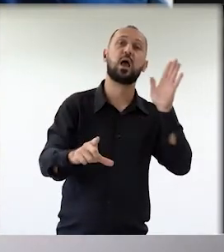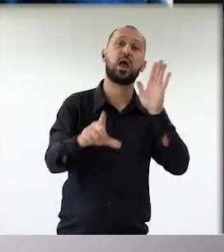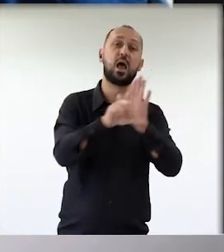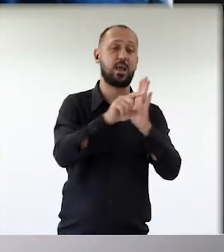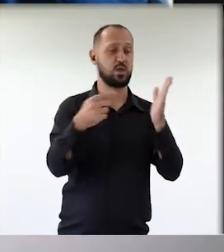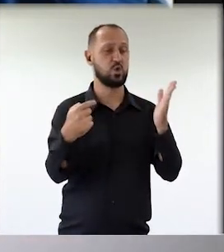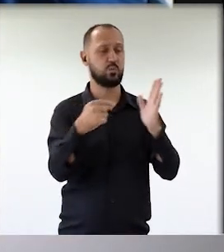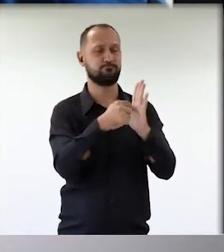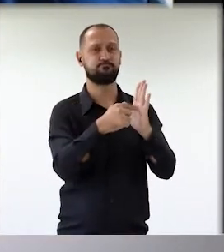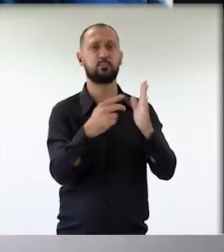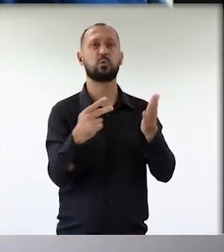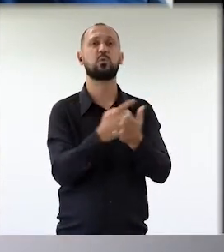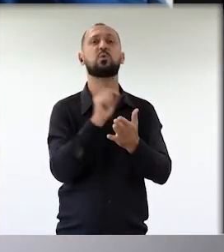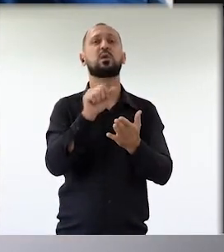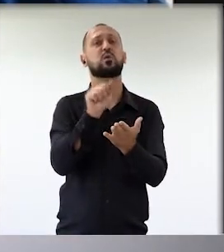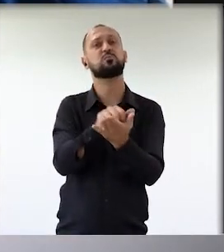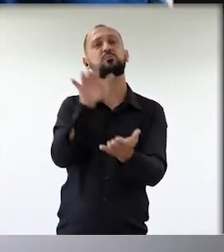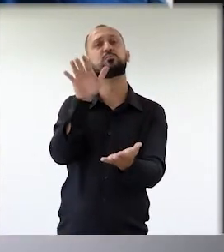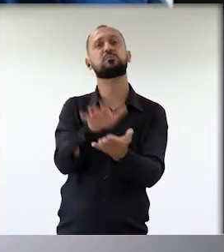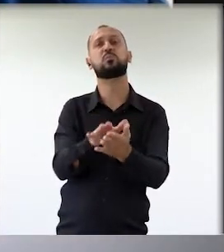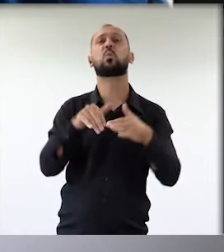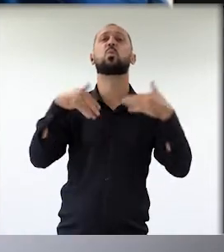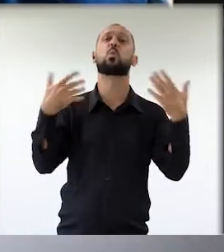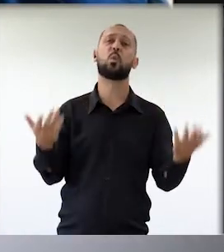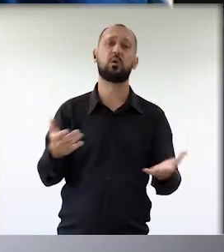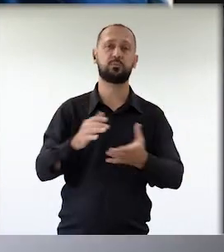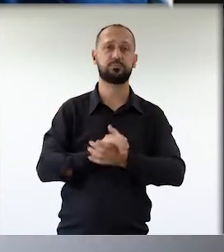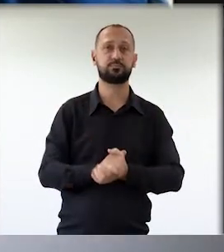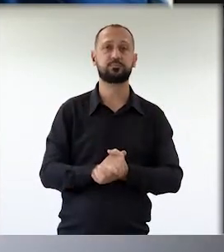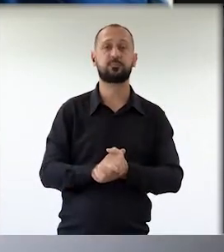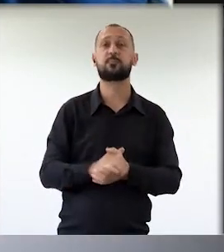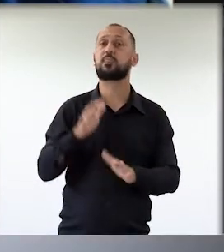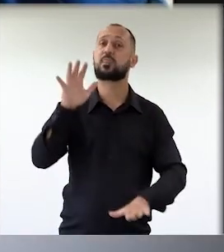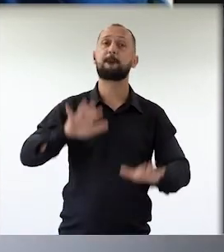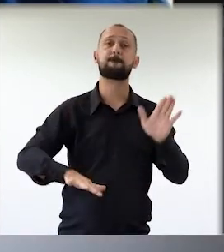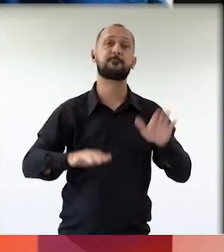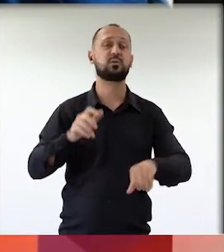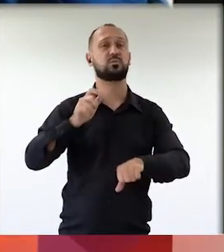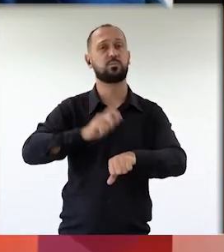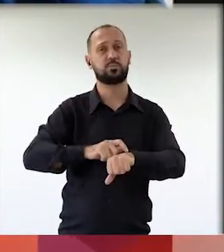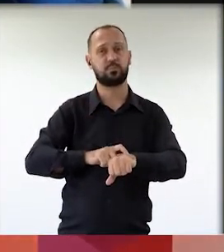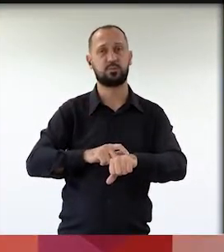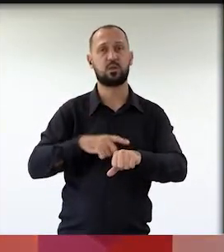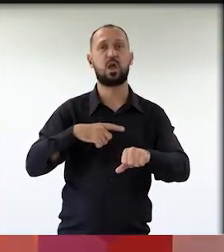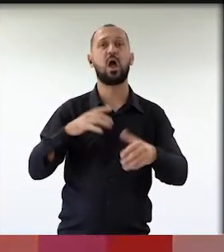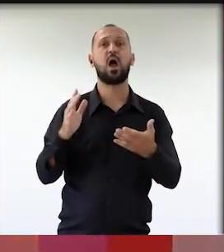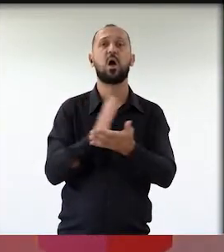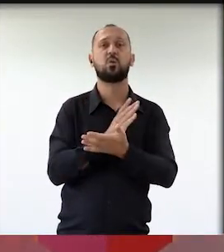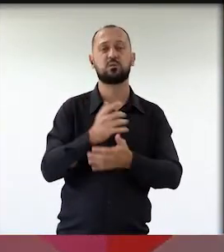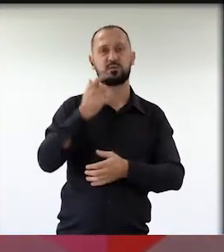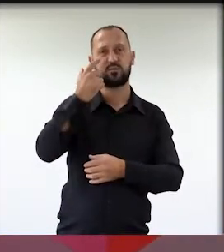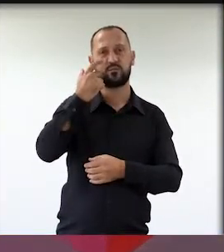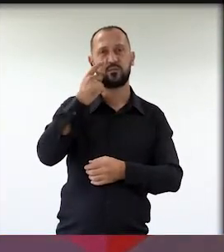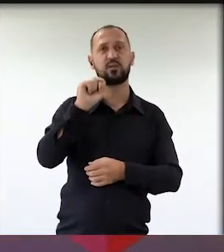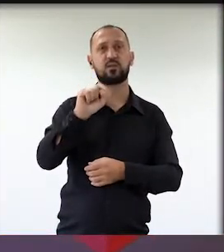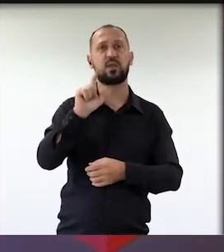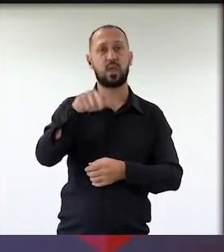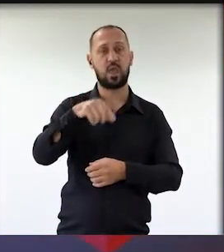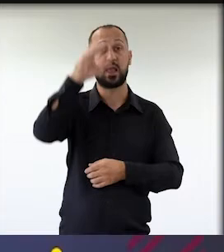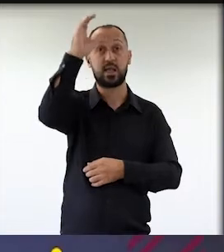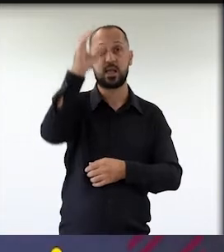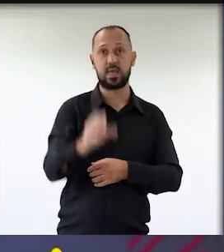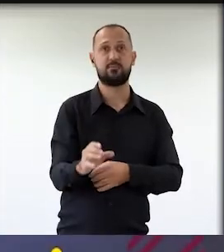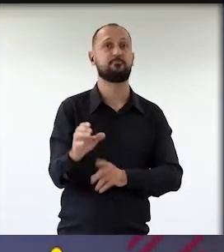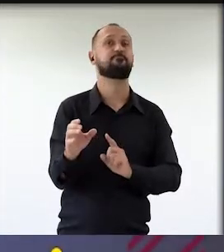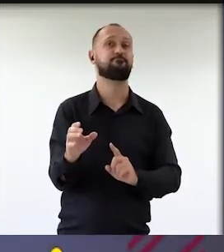uma ilegalidade, qual que seria a pena? Então, depende da situação, né? Sim. Tem muitas situações que são